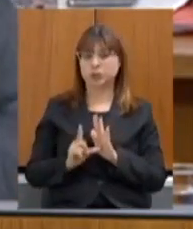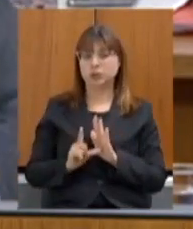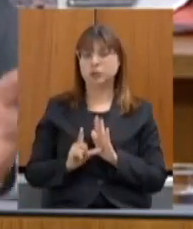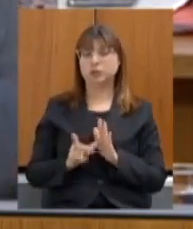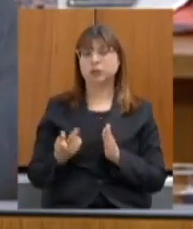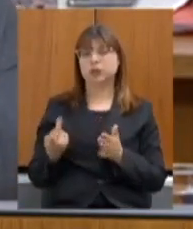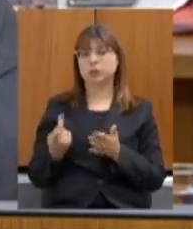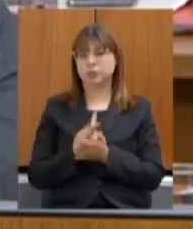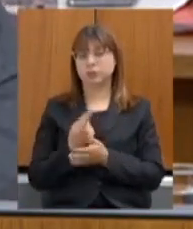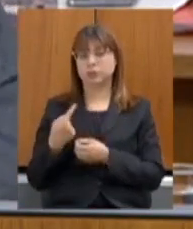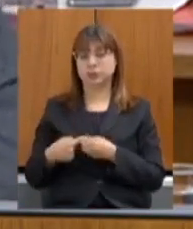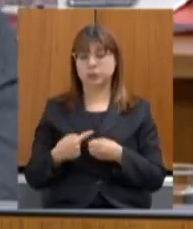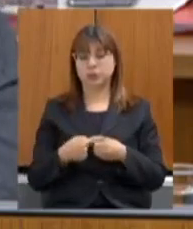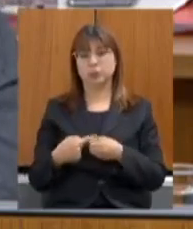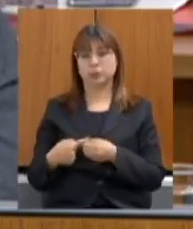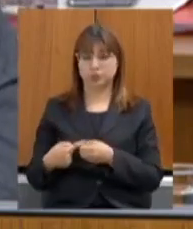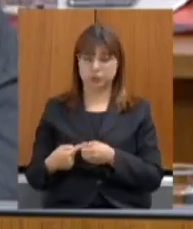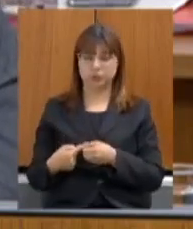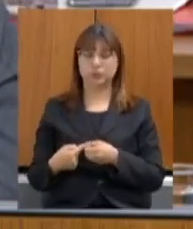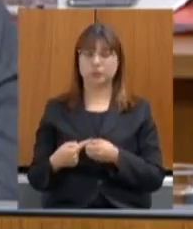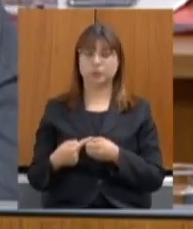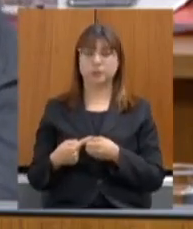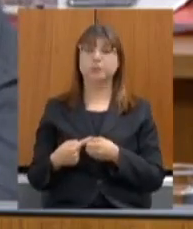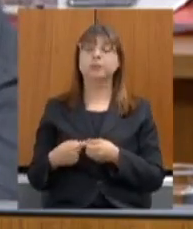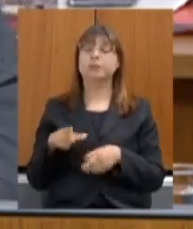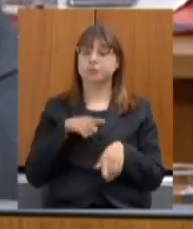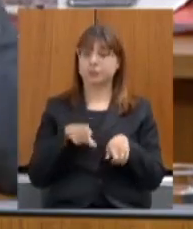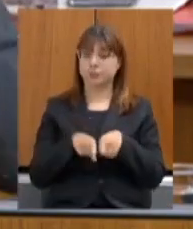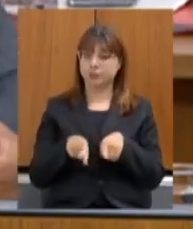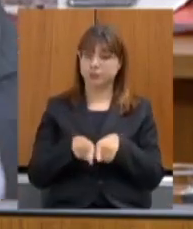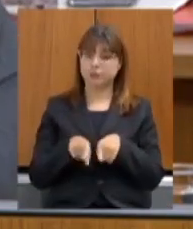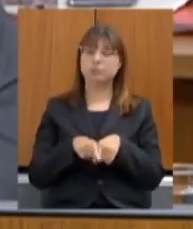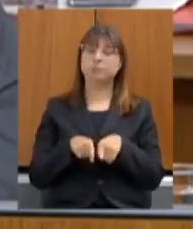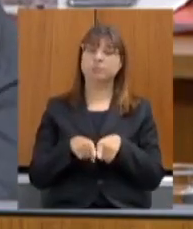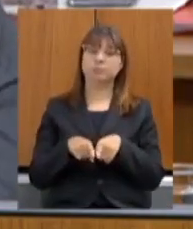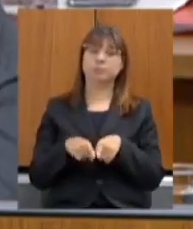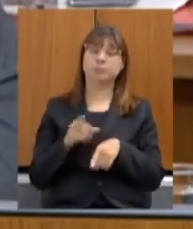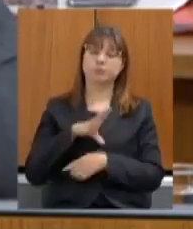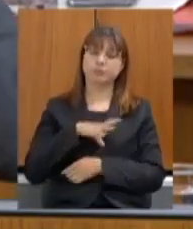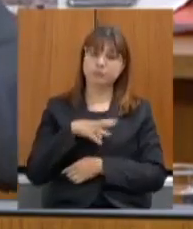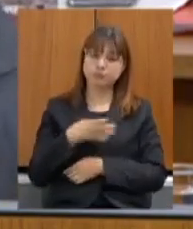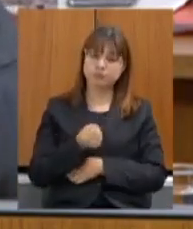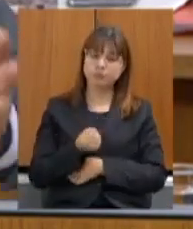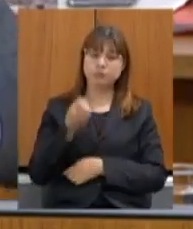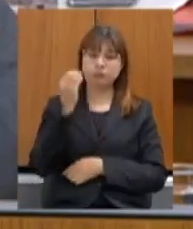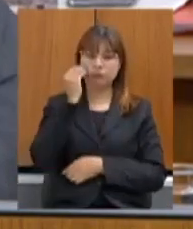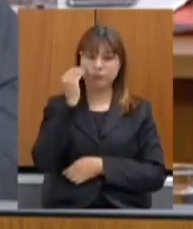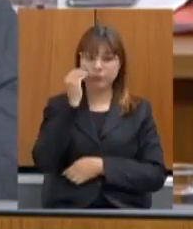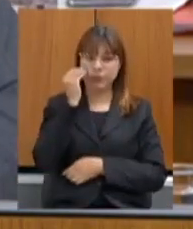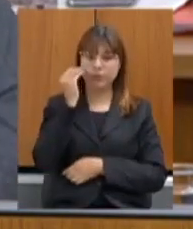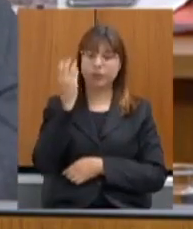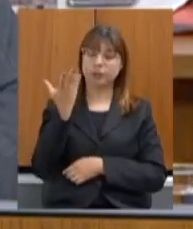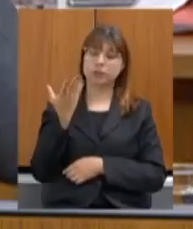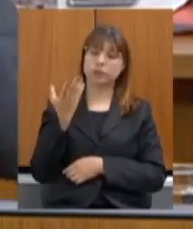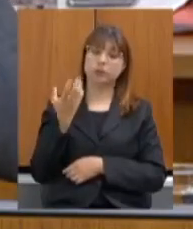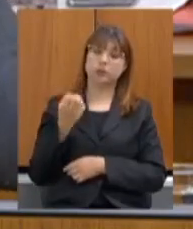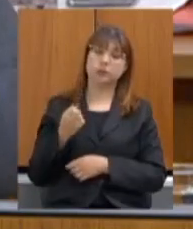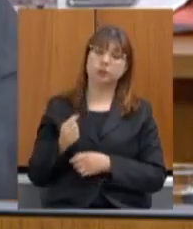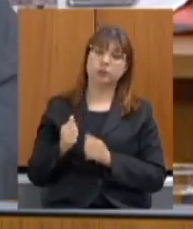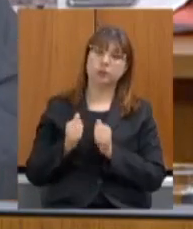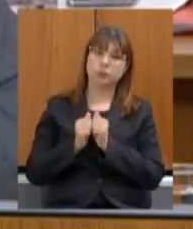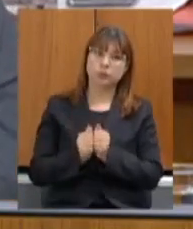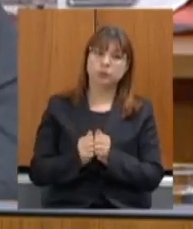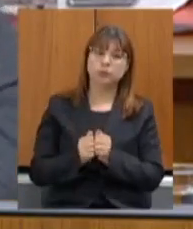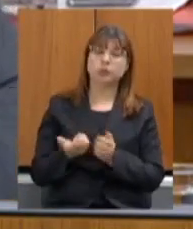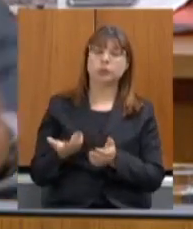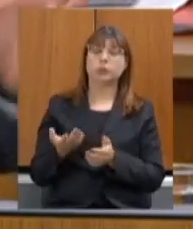municípios contra o próprio governo. Teve realmente a coragem de buscar junto ao governo, do Tribunal